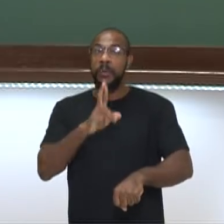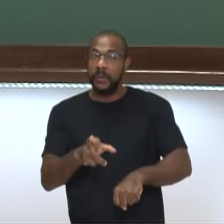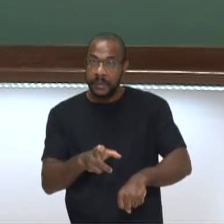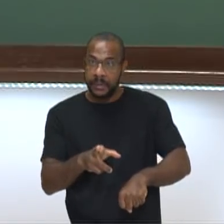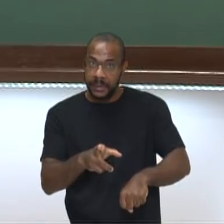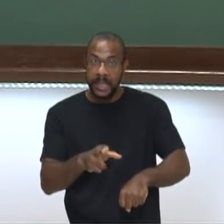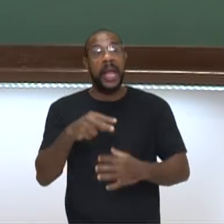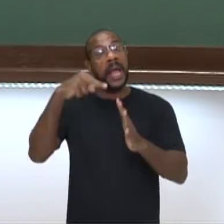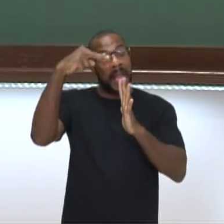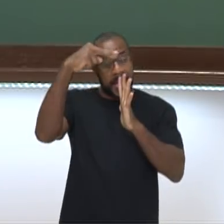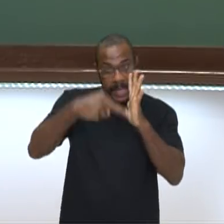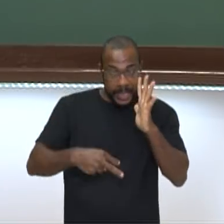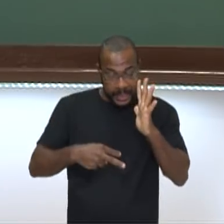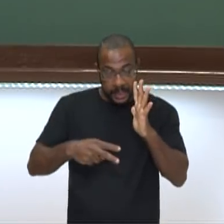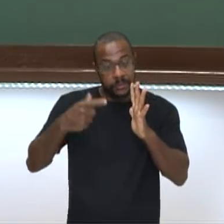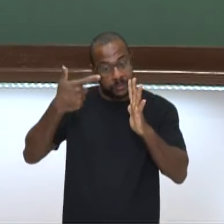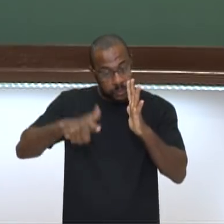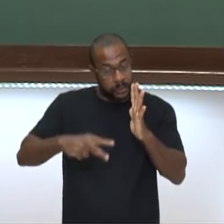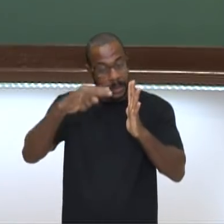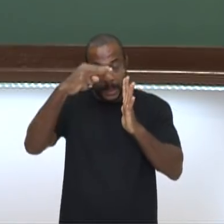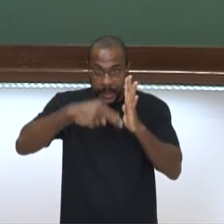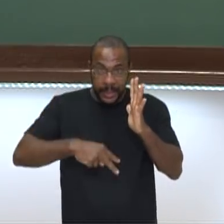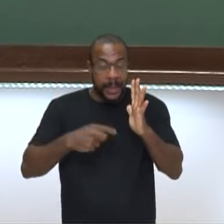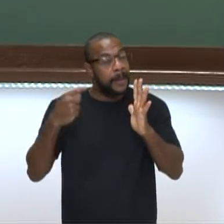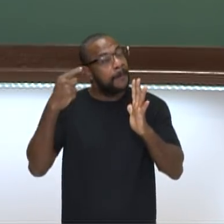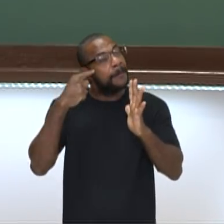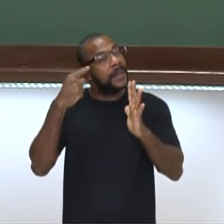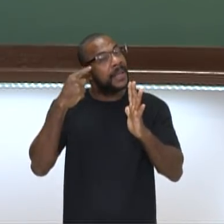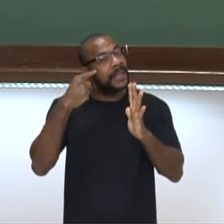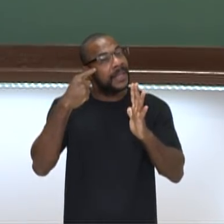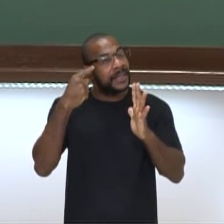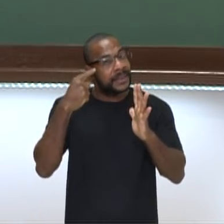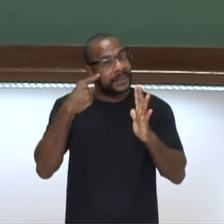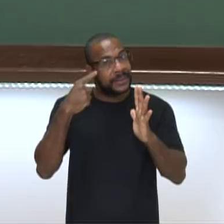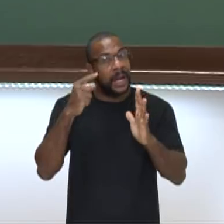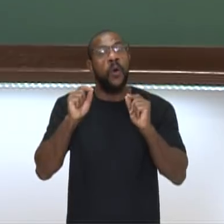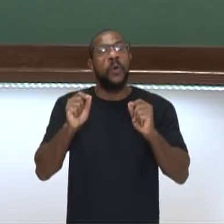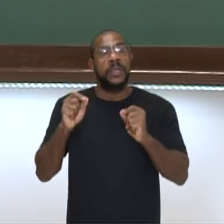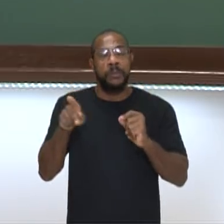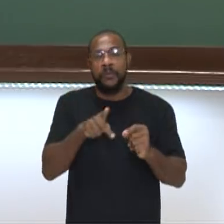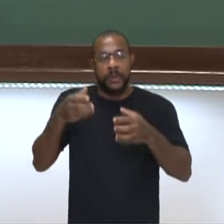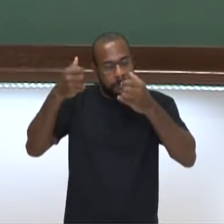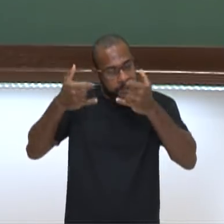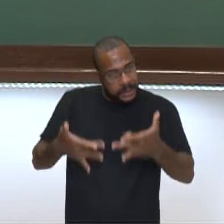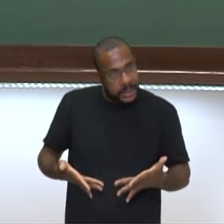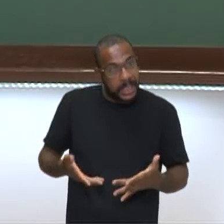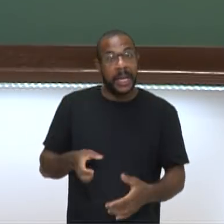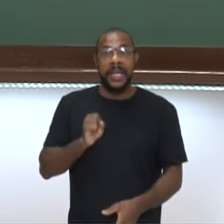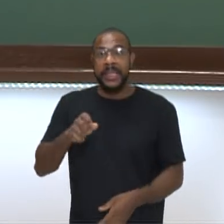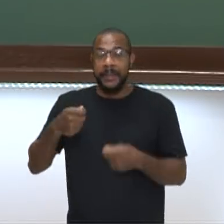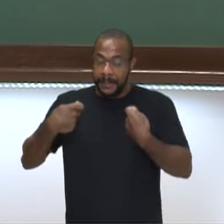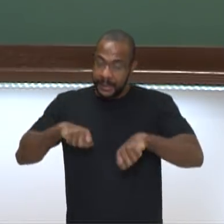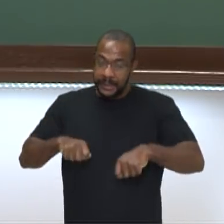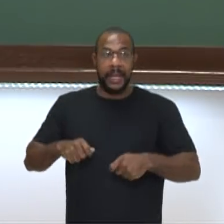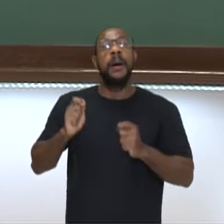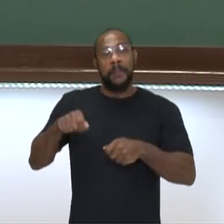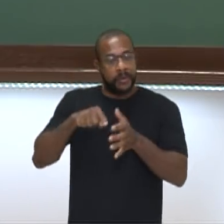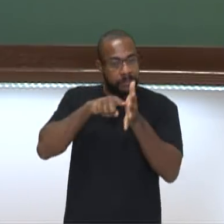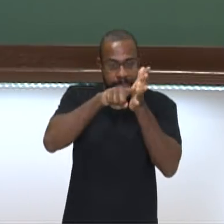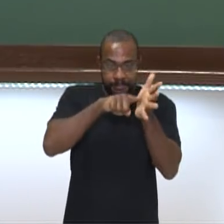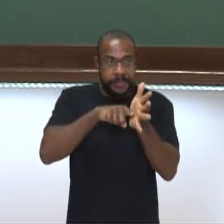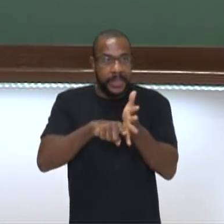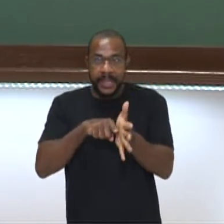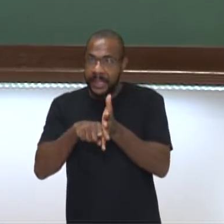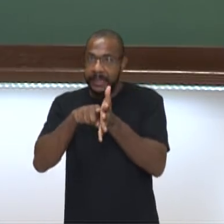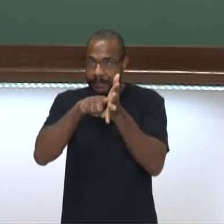você reler o exercício, pensar no que nós falamos. Se precisar, pode até consultar